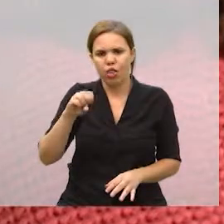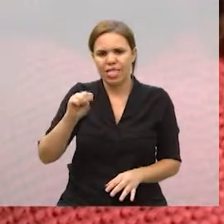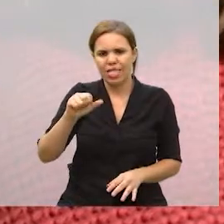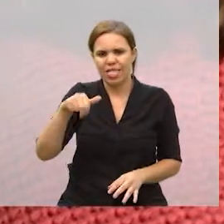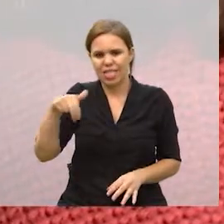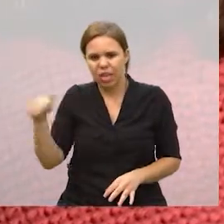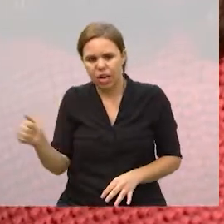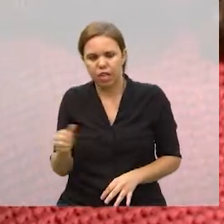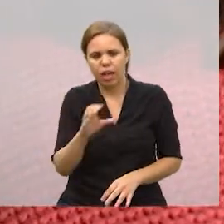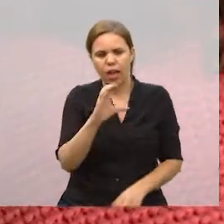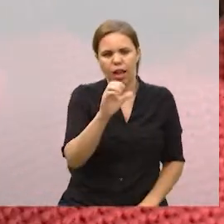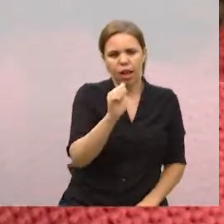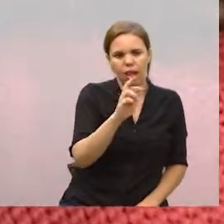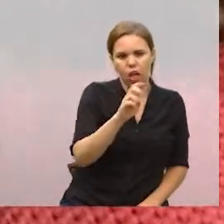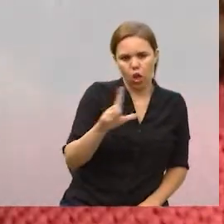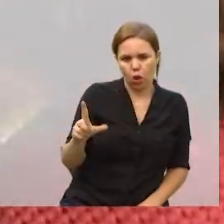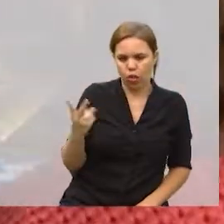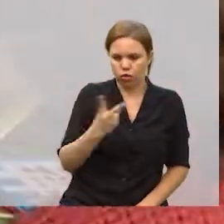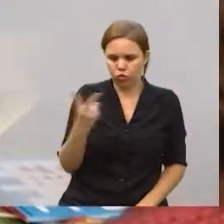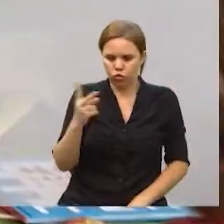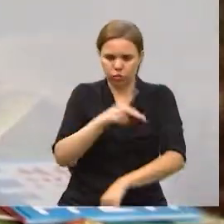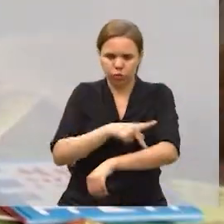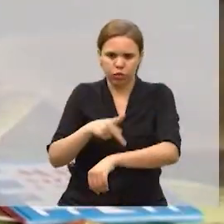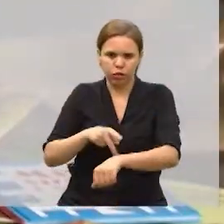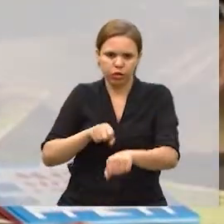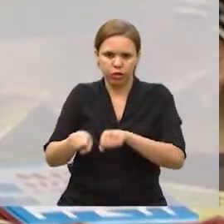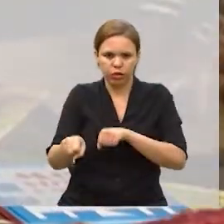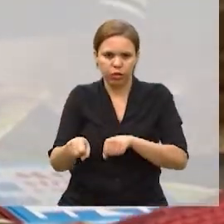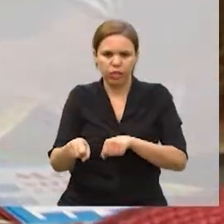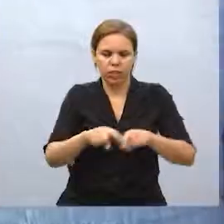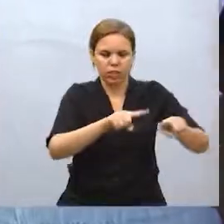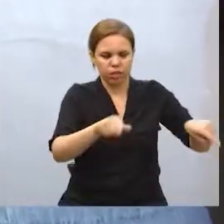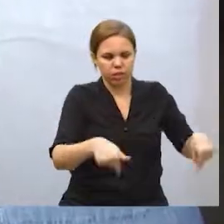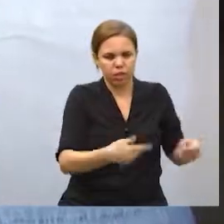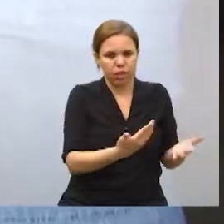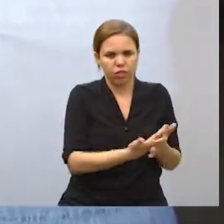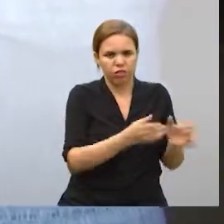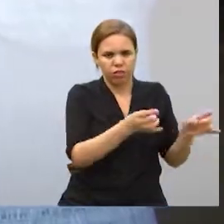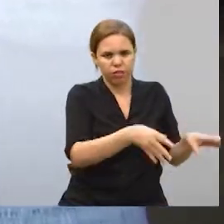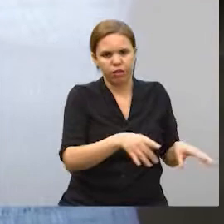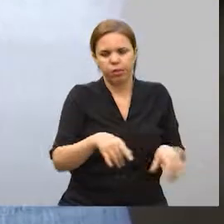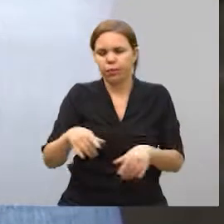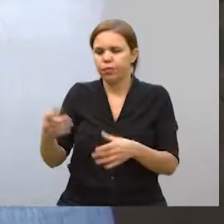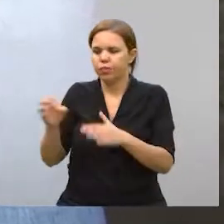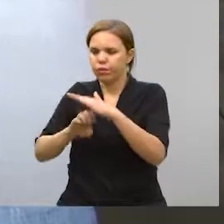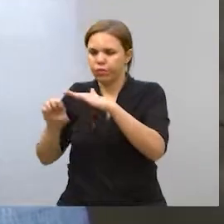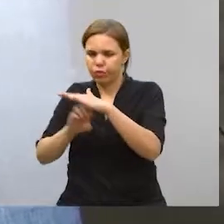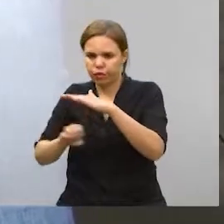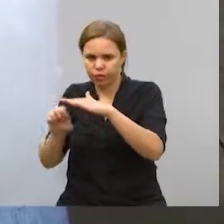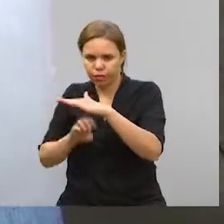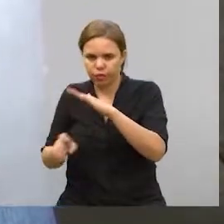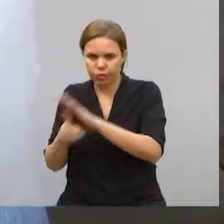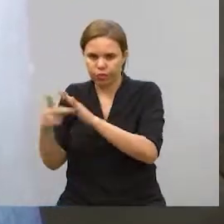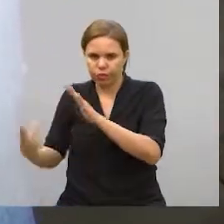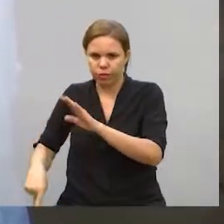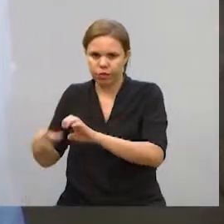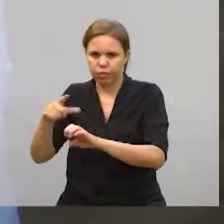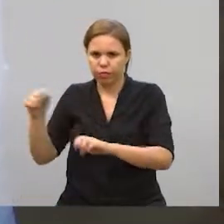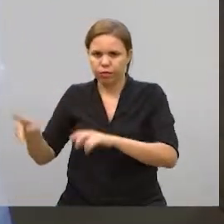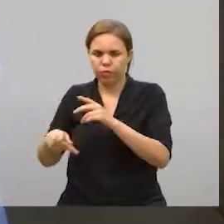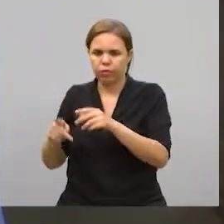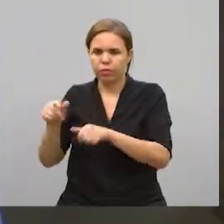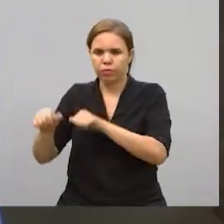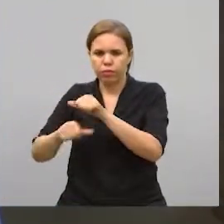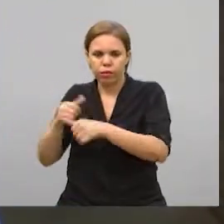Carol, pedagogas que, partindo do mundo da sala de aula, criaram uma empresa que trabalha o lúdico, onde o